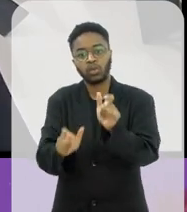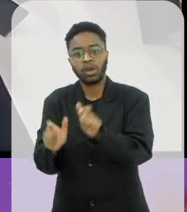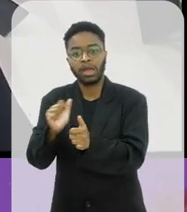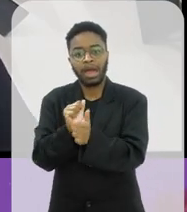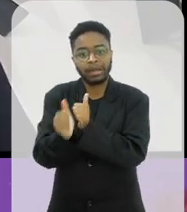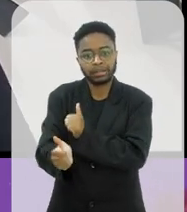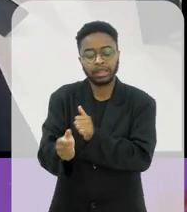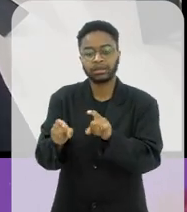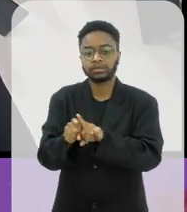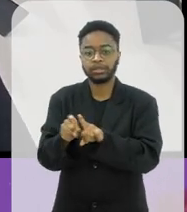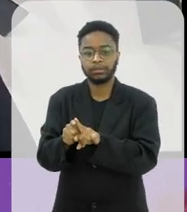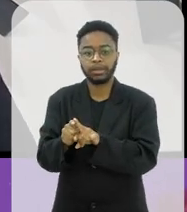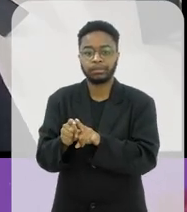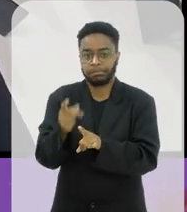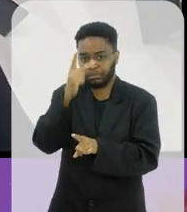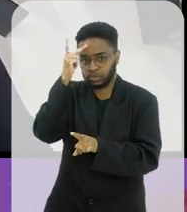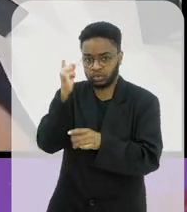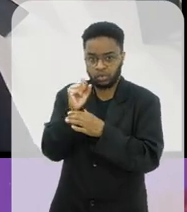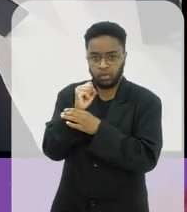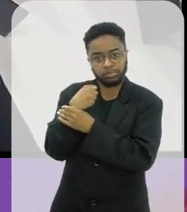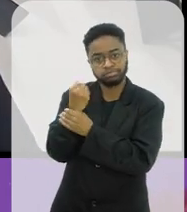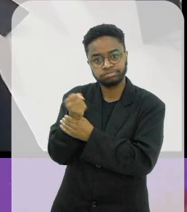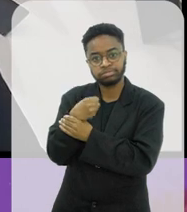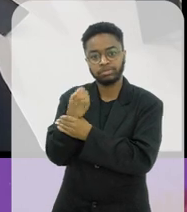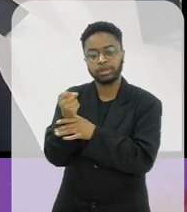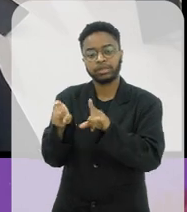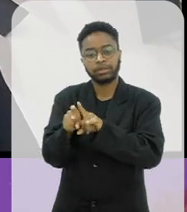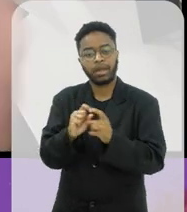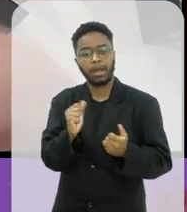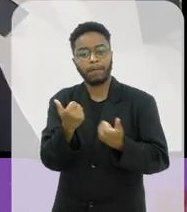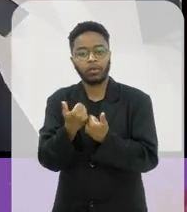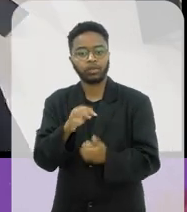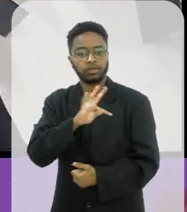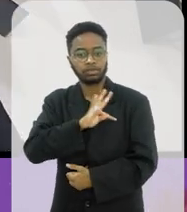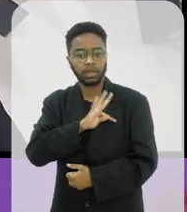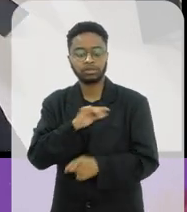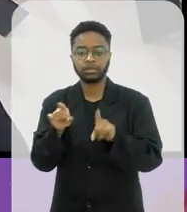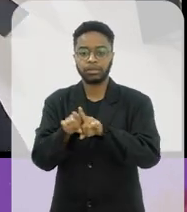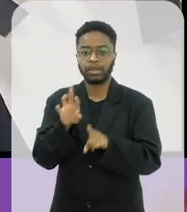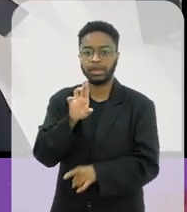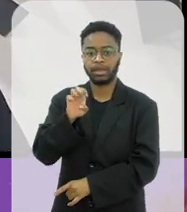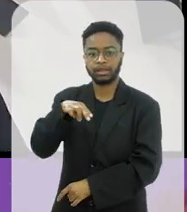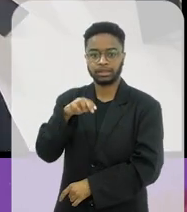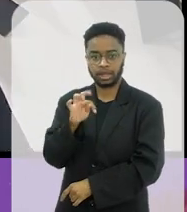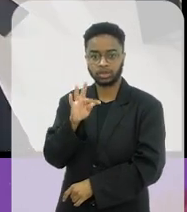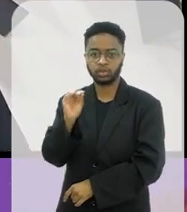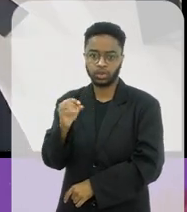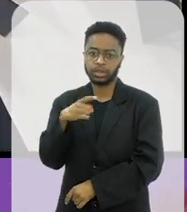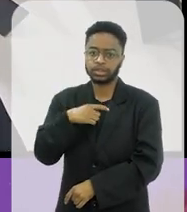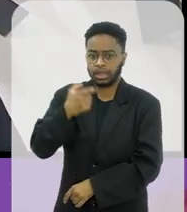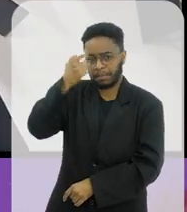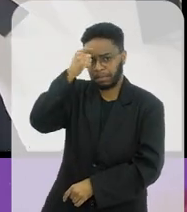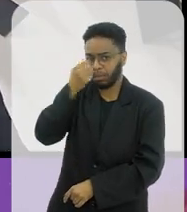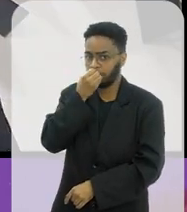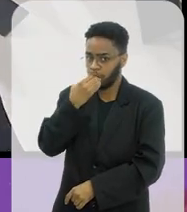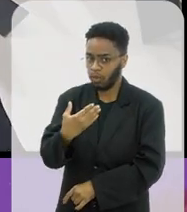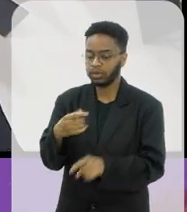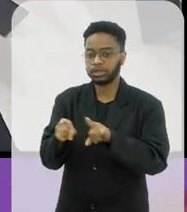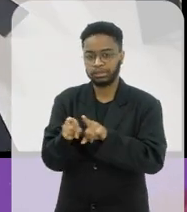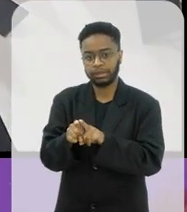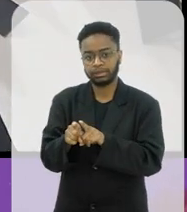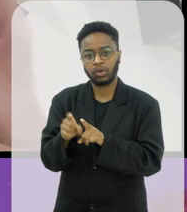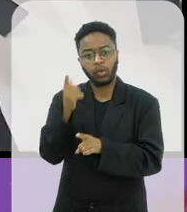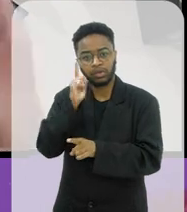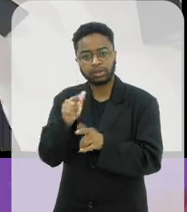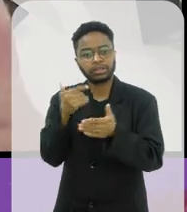jogadores, com os massagistas, com os assistentes técnicos, com o próprio Renato, que é bom de cabeça e é bom